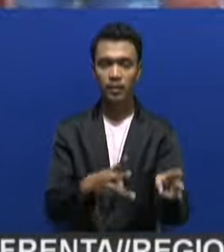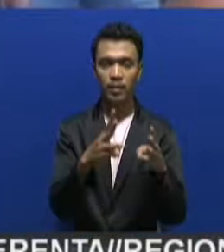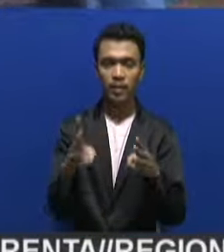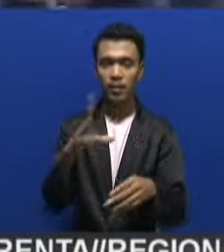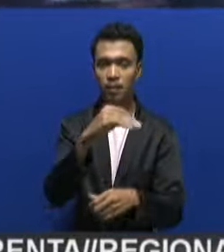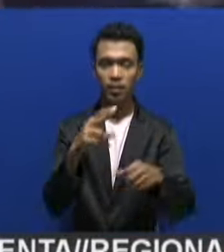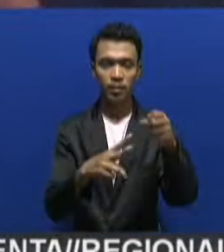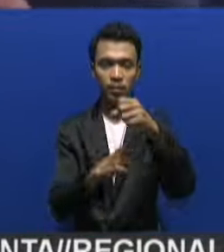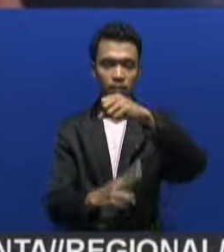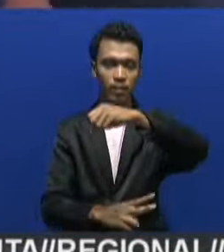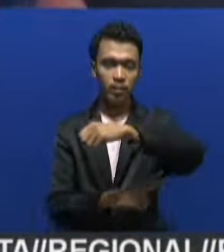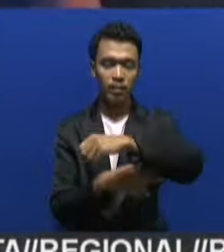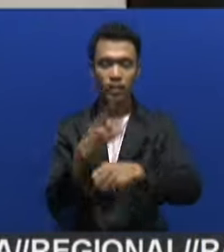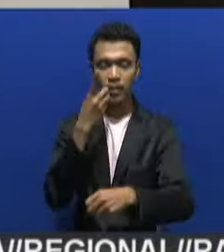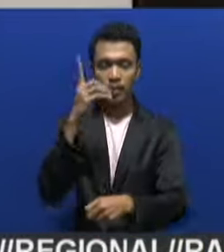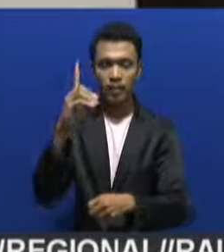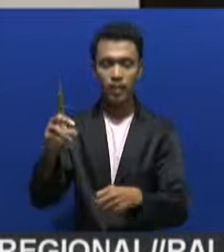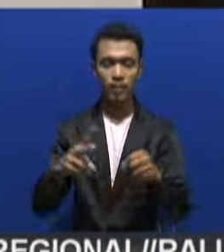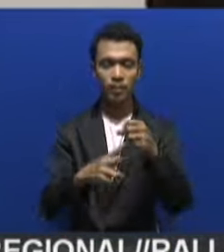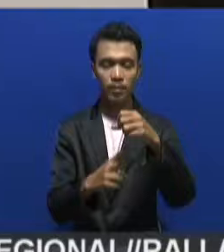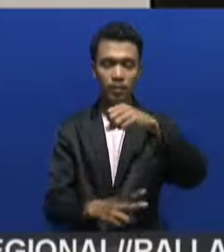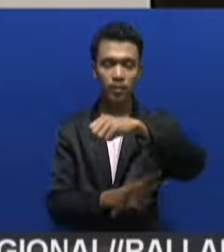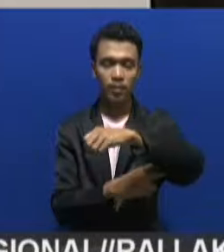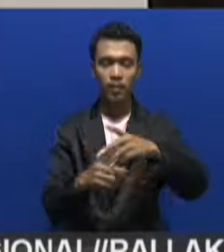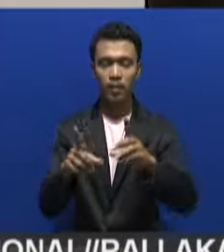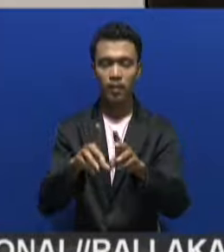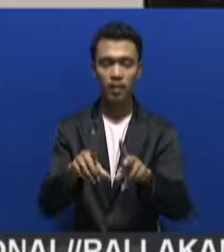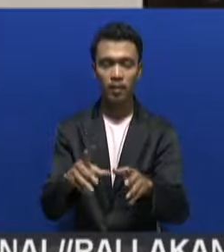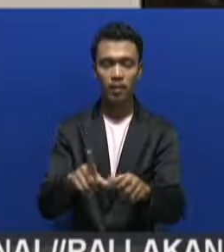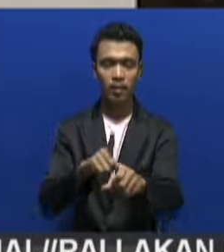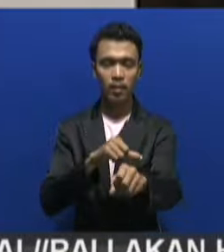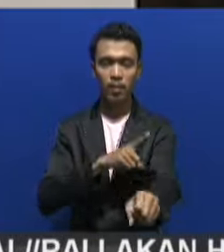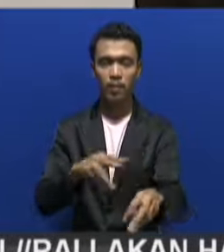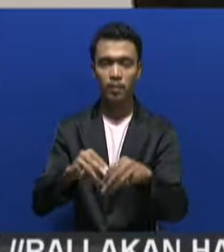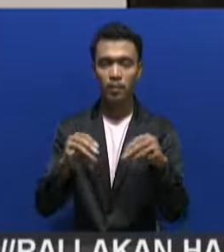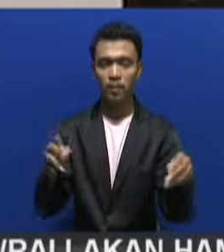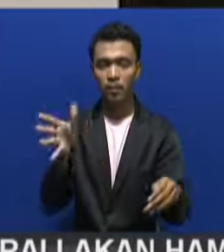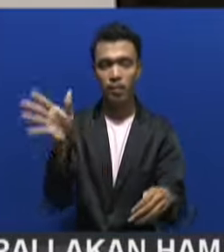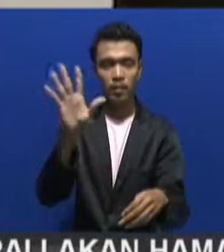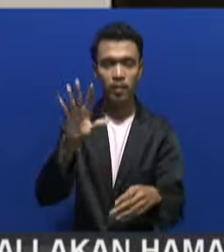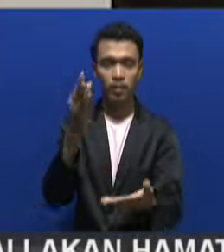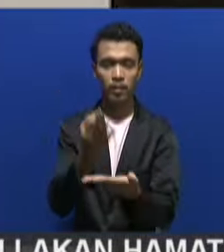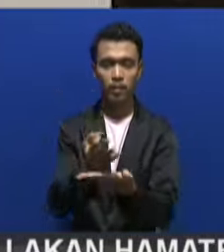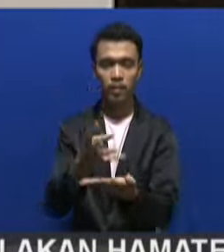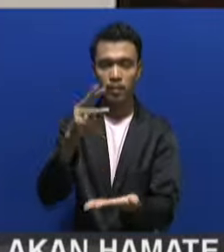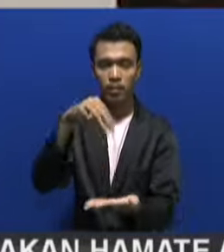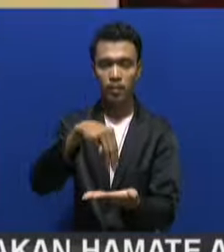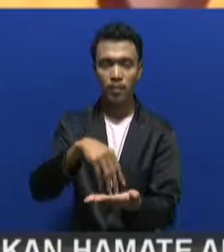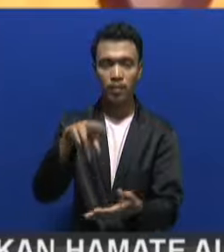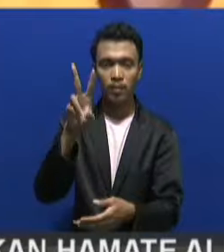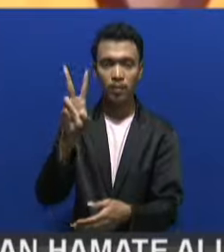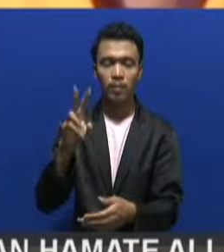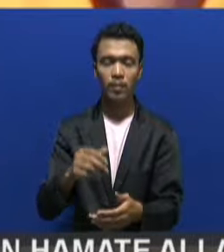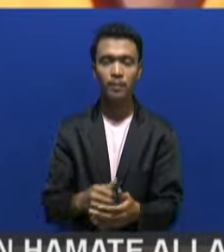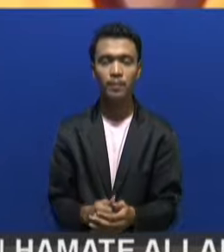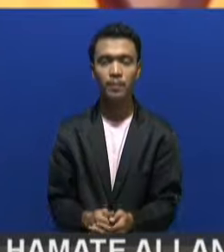Lobato, relata. Construção Ponte Orolete Suculirai, Ronaro Metro Lima Nulo Reis em Lima, financia o Osa Milhão Guarés.